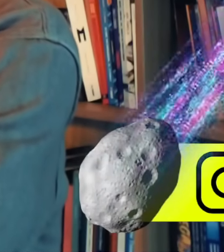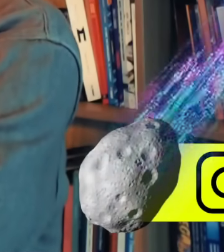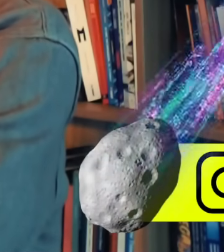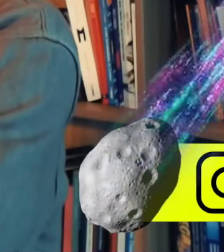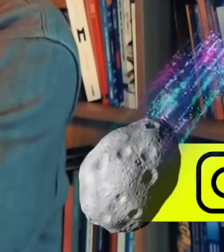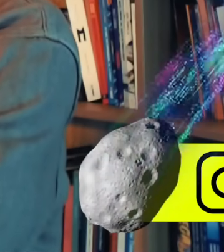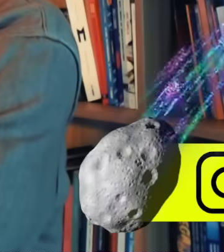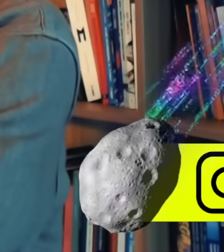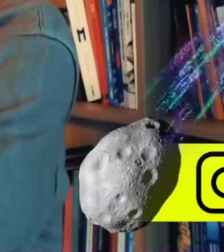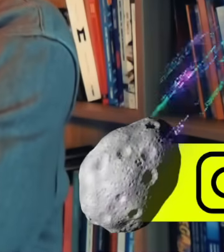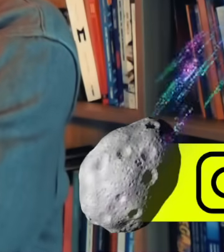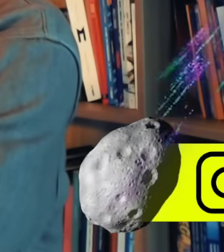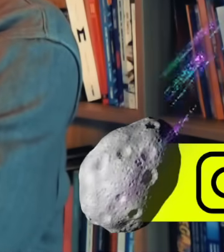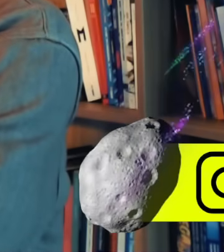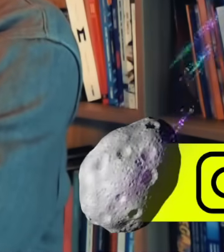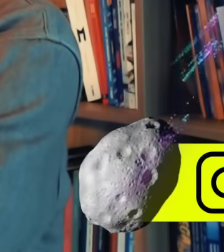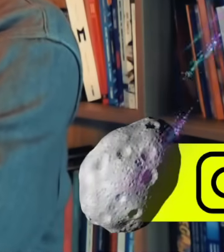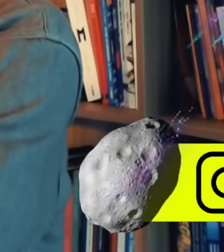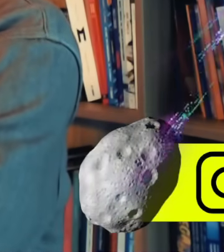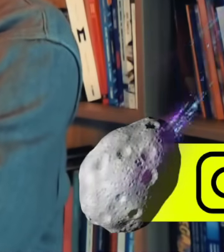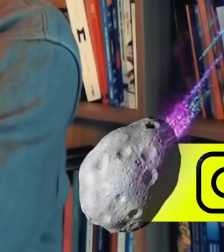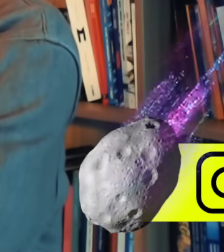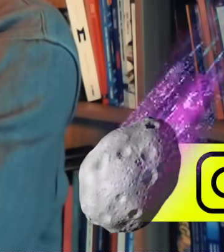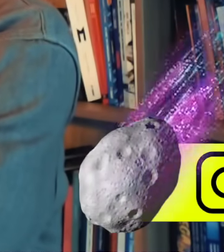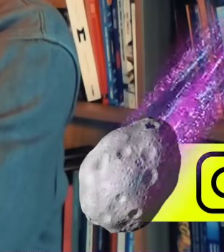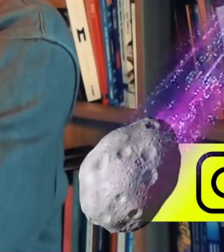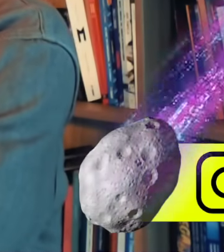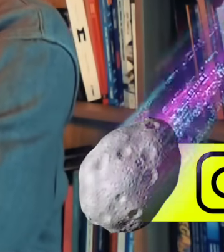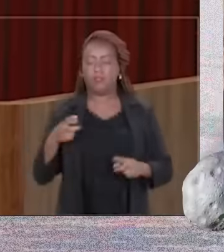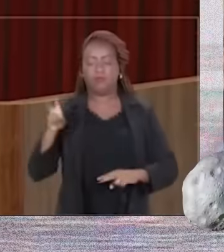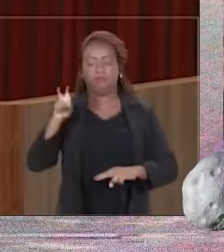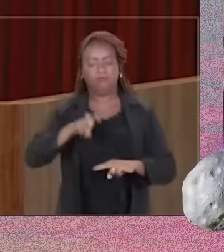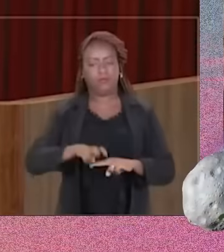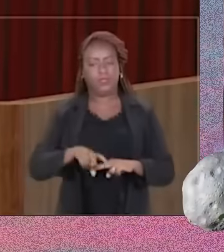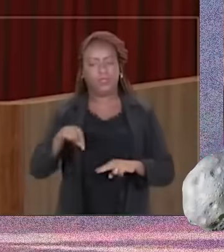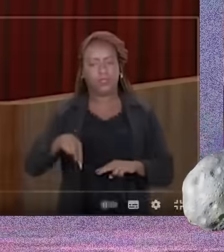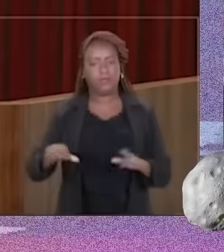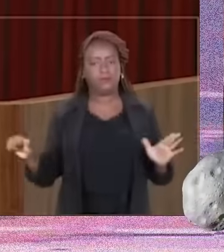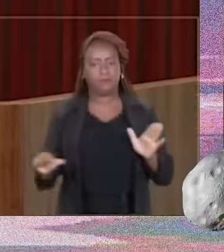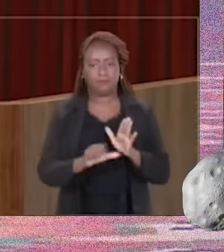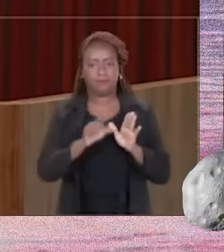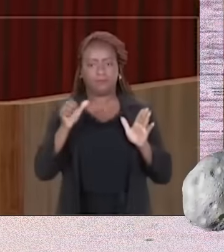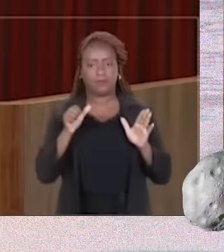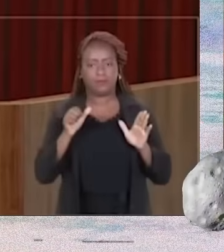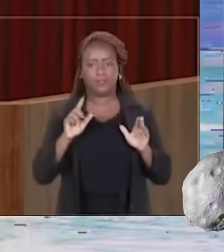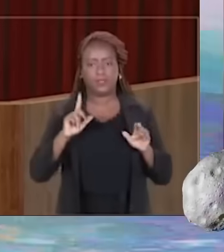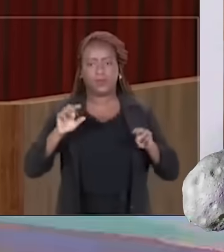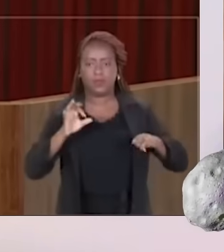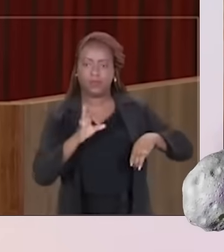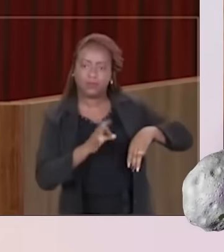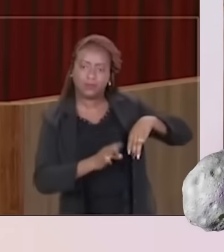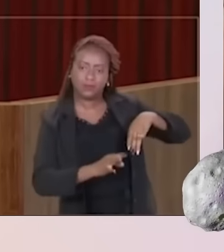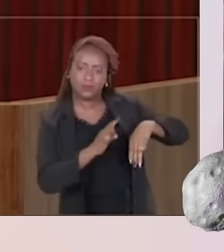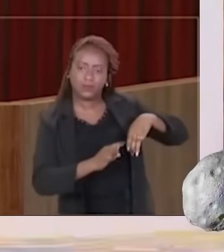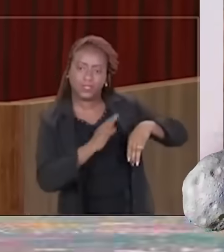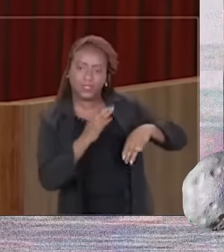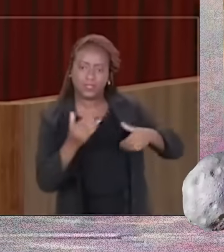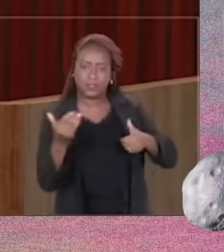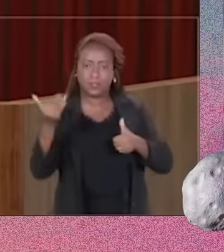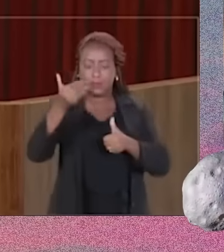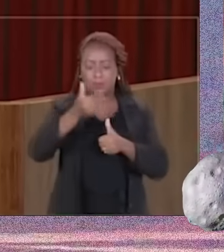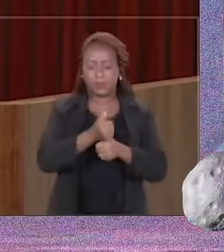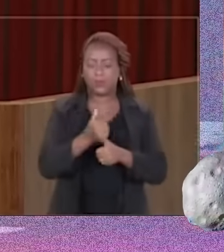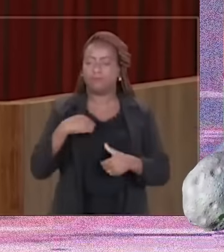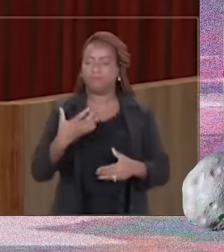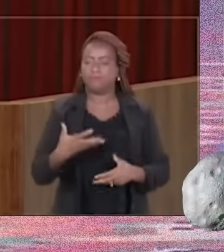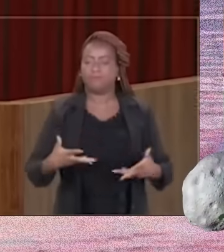Superior Eleitoral. Vamos ouvir. Cadê ela? Essa cadeira hoje, pela primeira vez como ministra substituta, é um